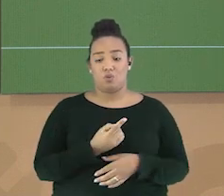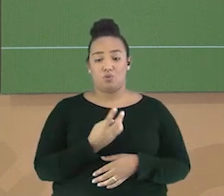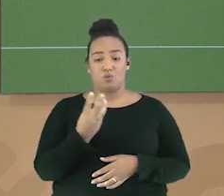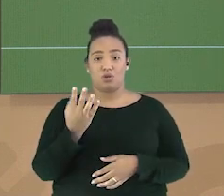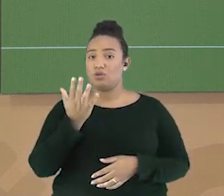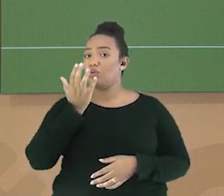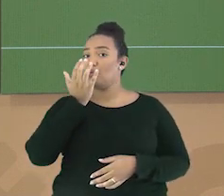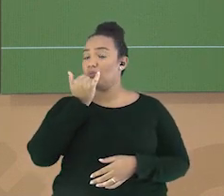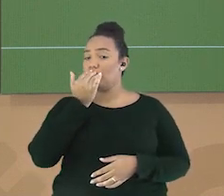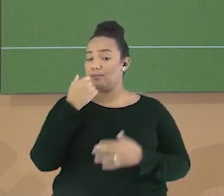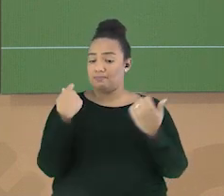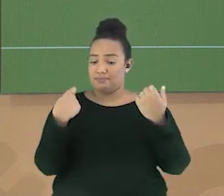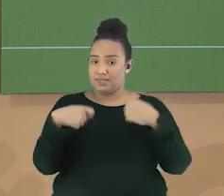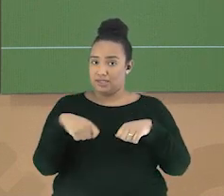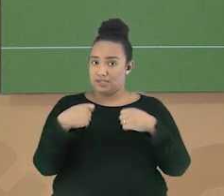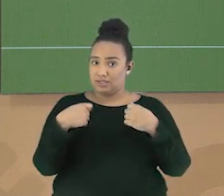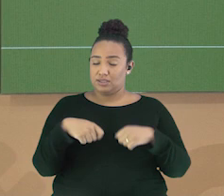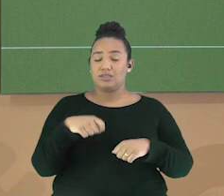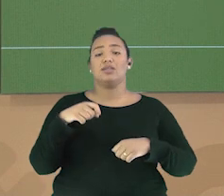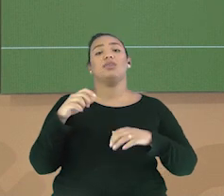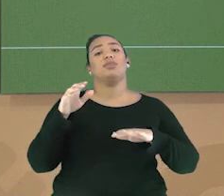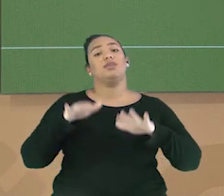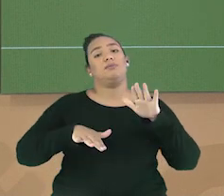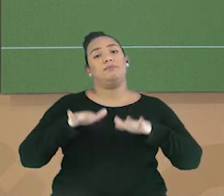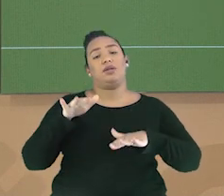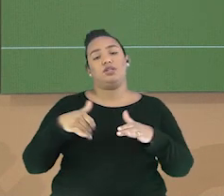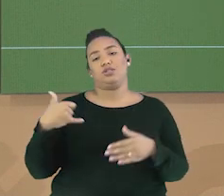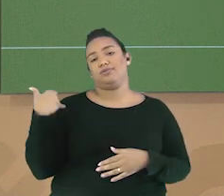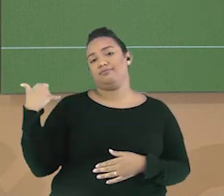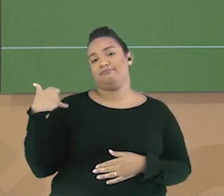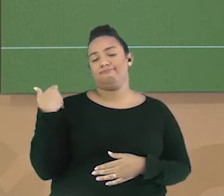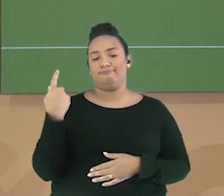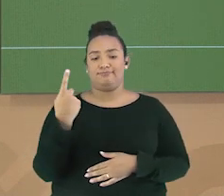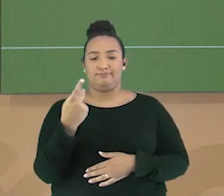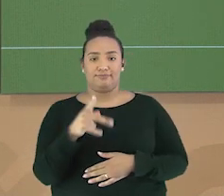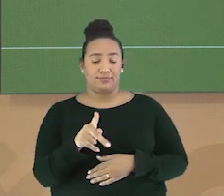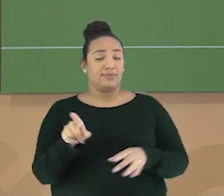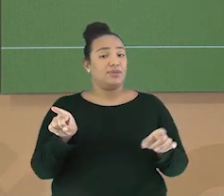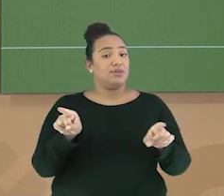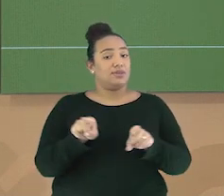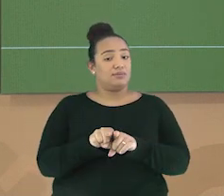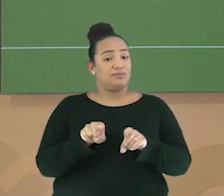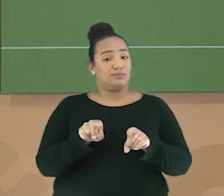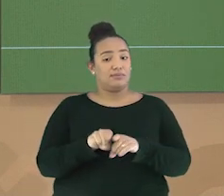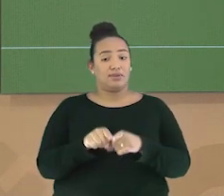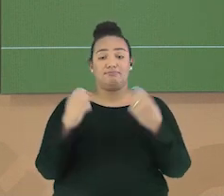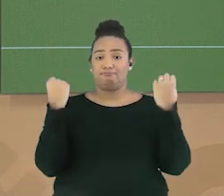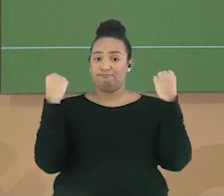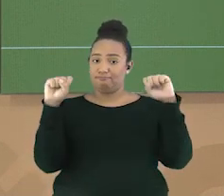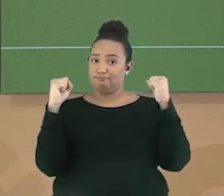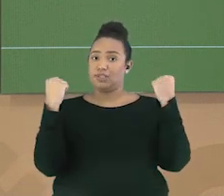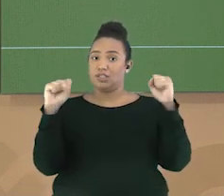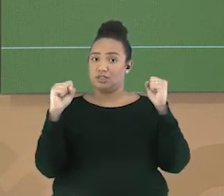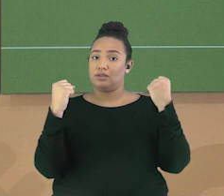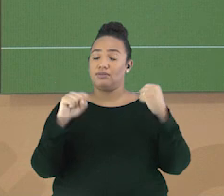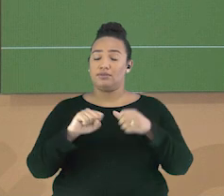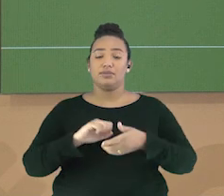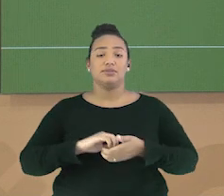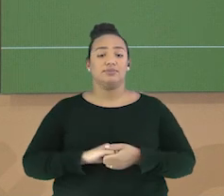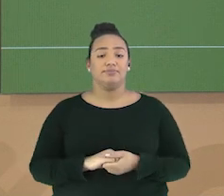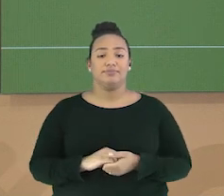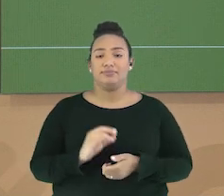idade e também com a atividade que você exerce. Por exemplo, Uma criança de mais ou